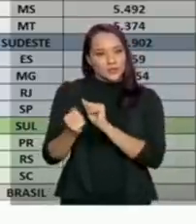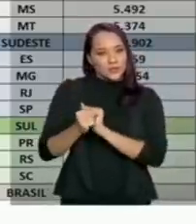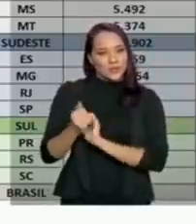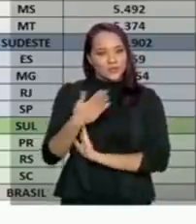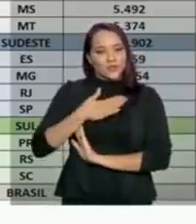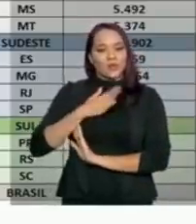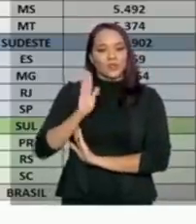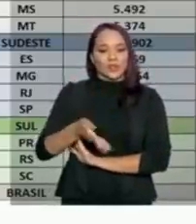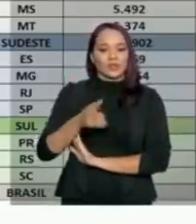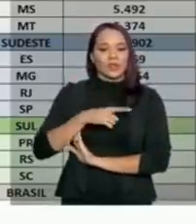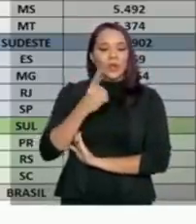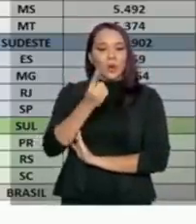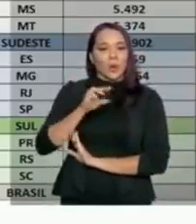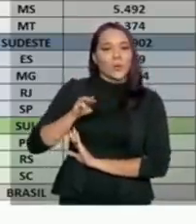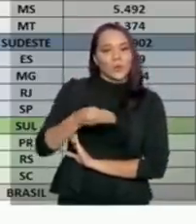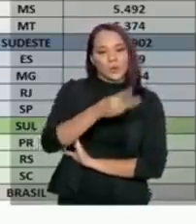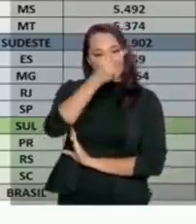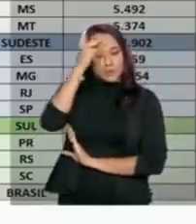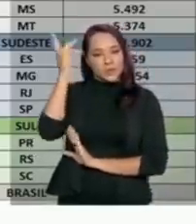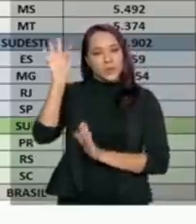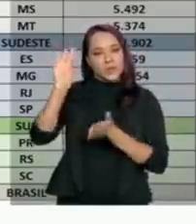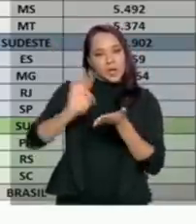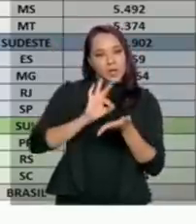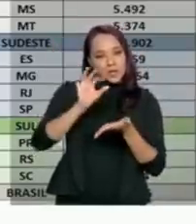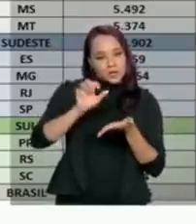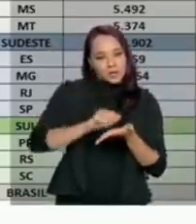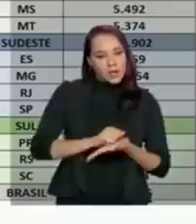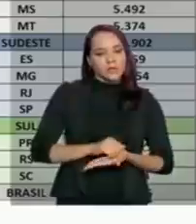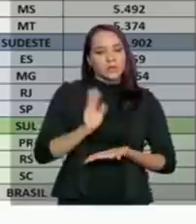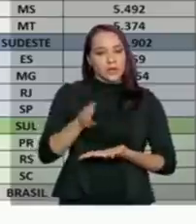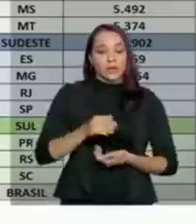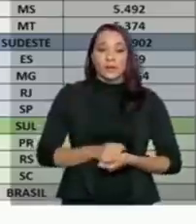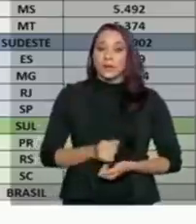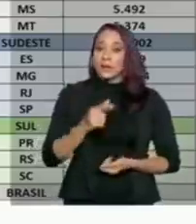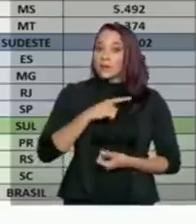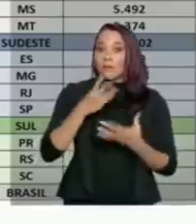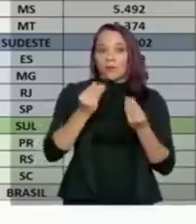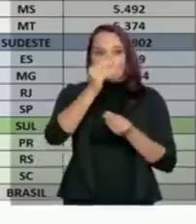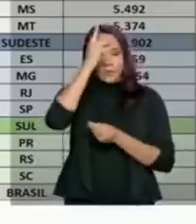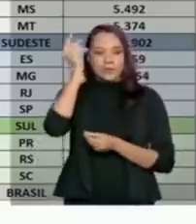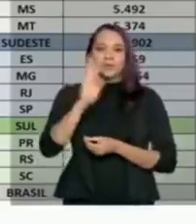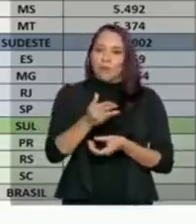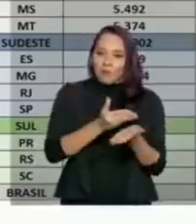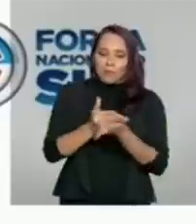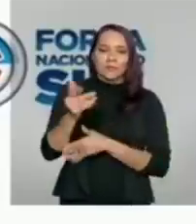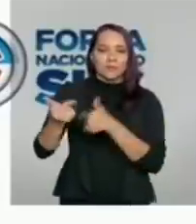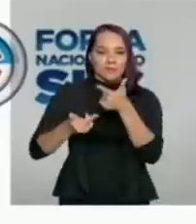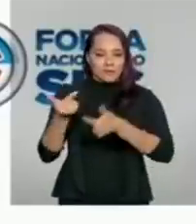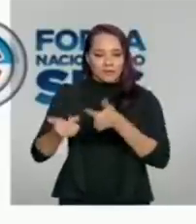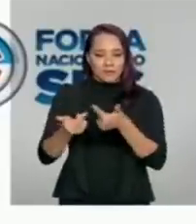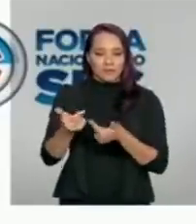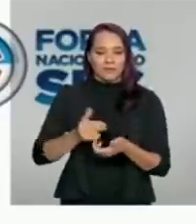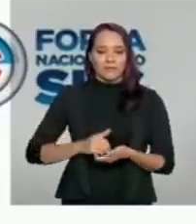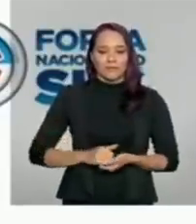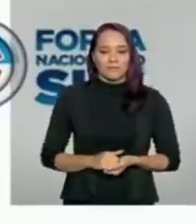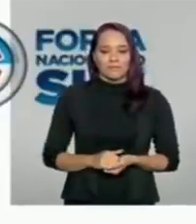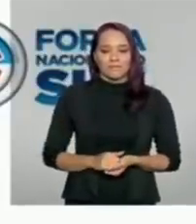já coloquei aí 1 milhão de pessoal cadastrado e já com bastante gente trabalhando. Pode ir.